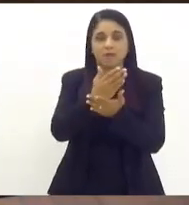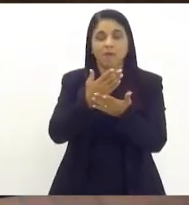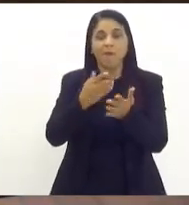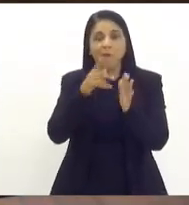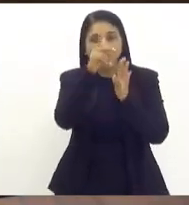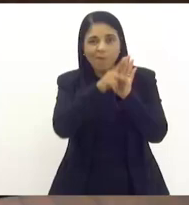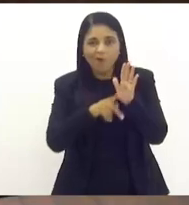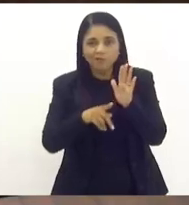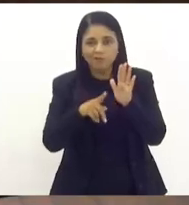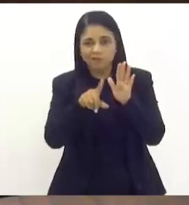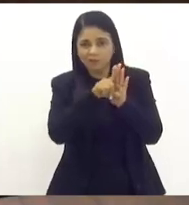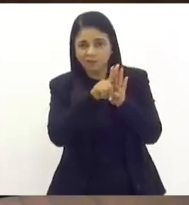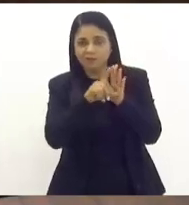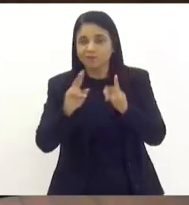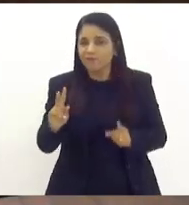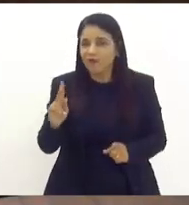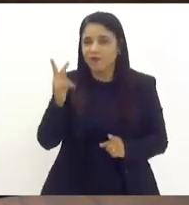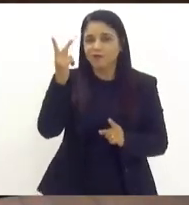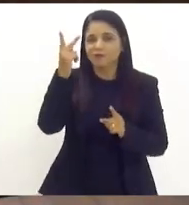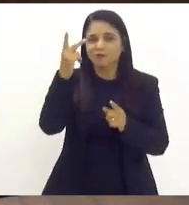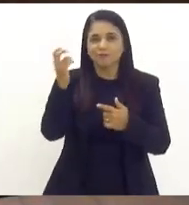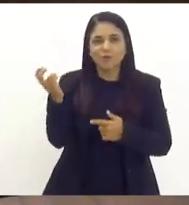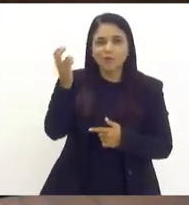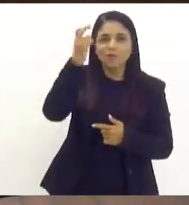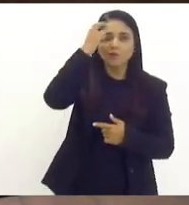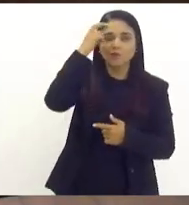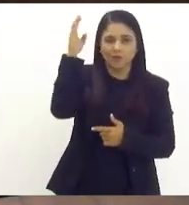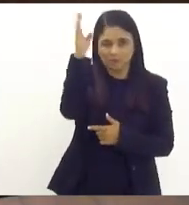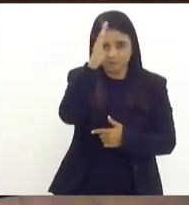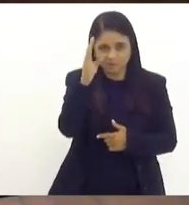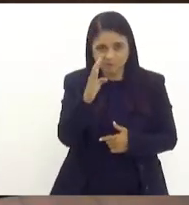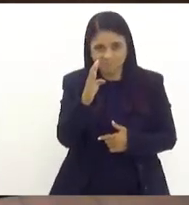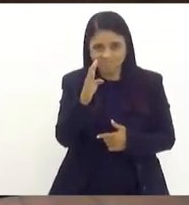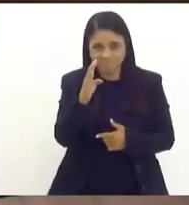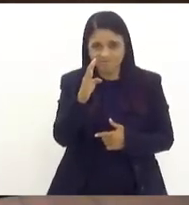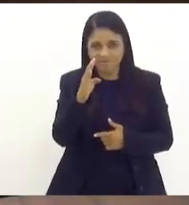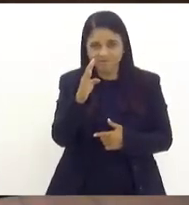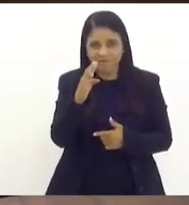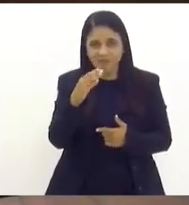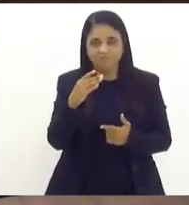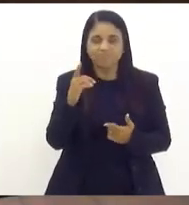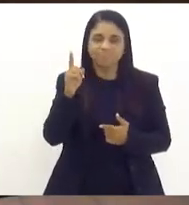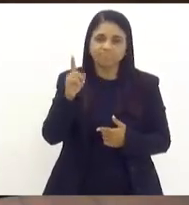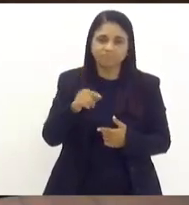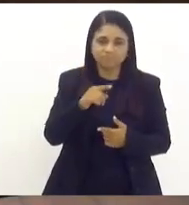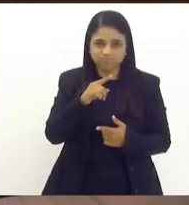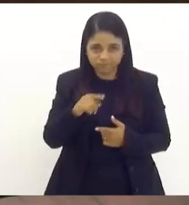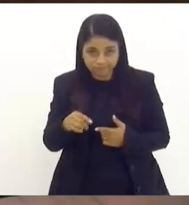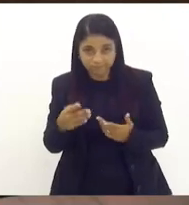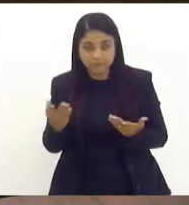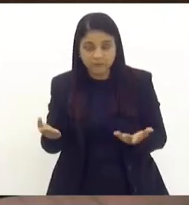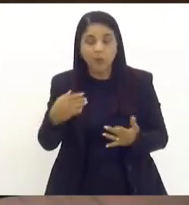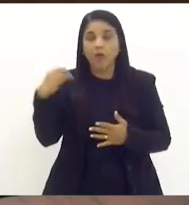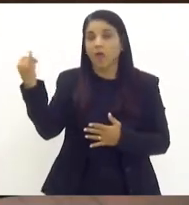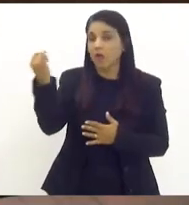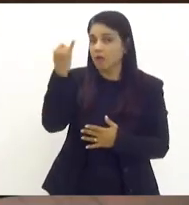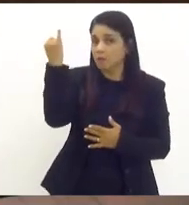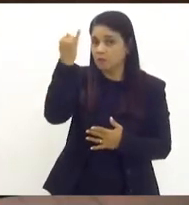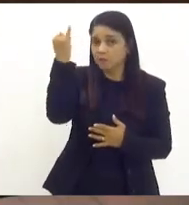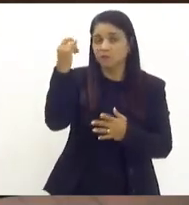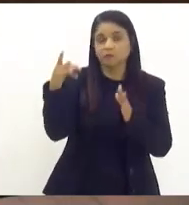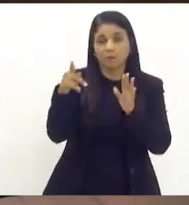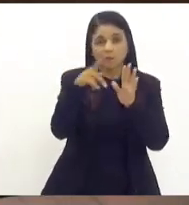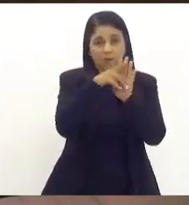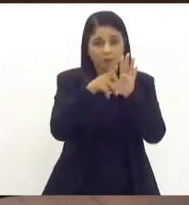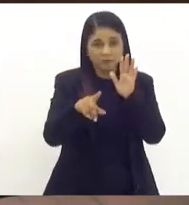é um projeto de valorização da cultura nacional foi totalmente desvirtuado então tão importante quanto esse